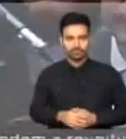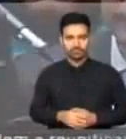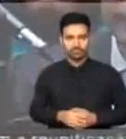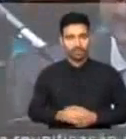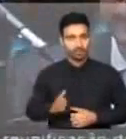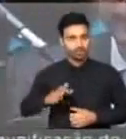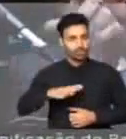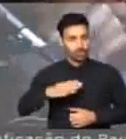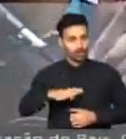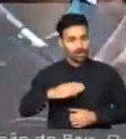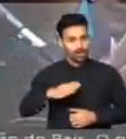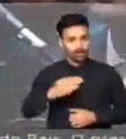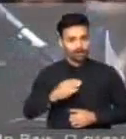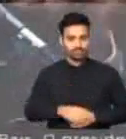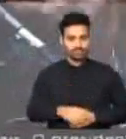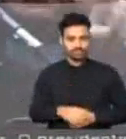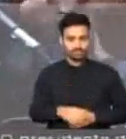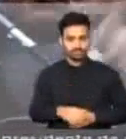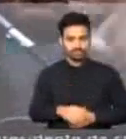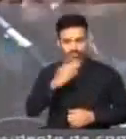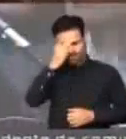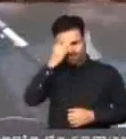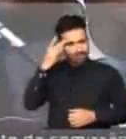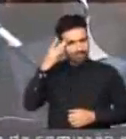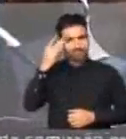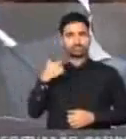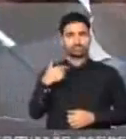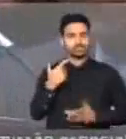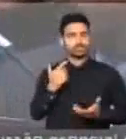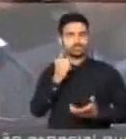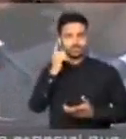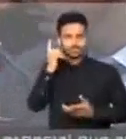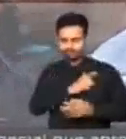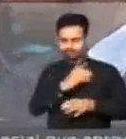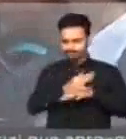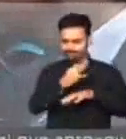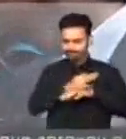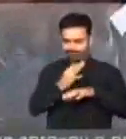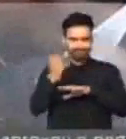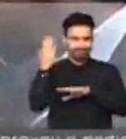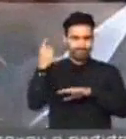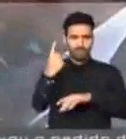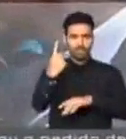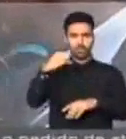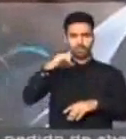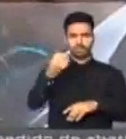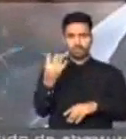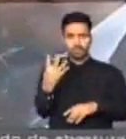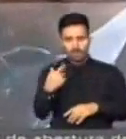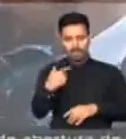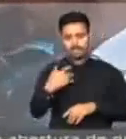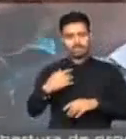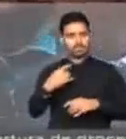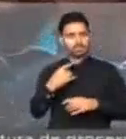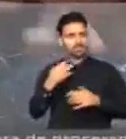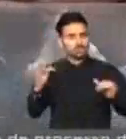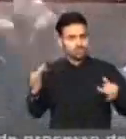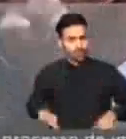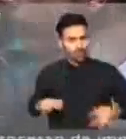coragem daqueles que resistiram ao golpe de 64, com dor,